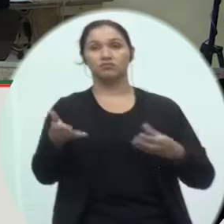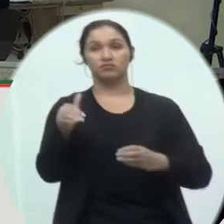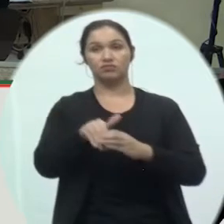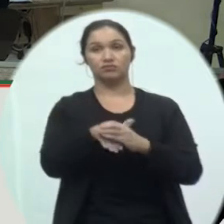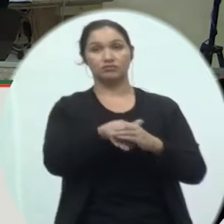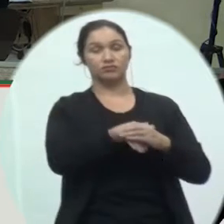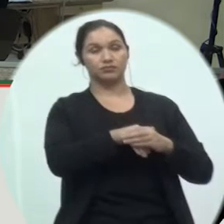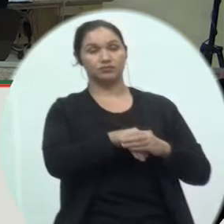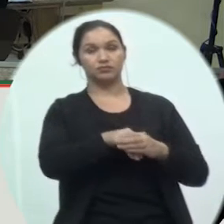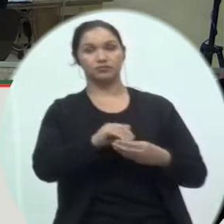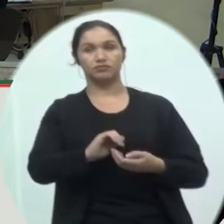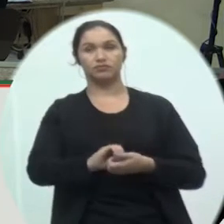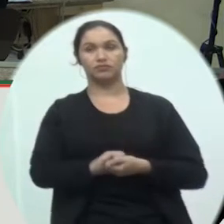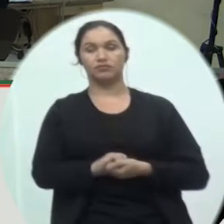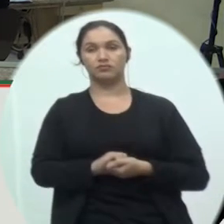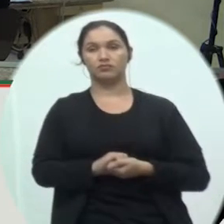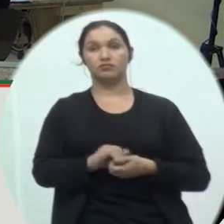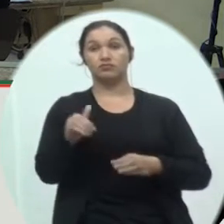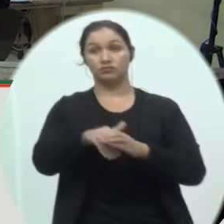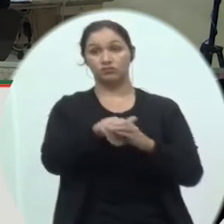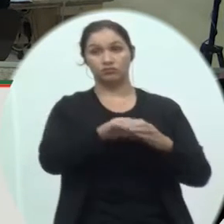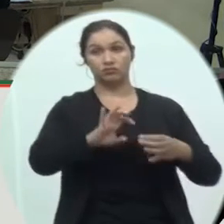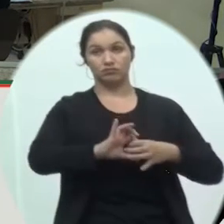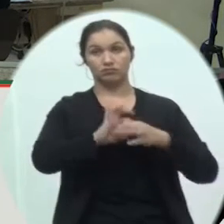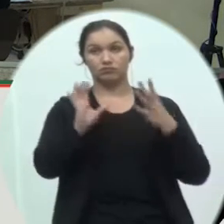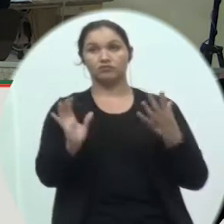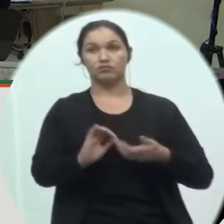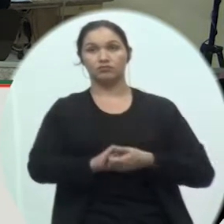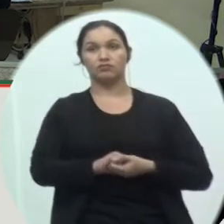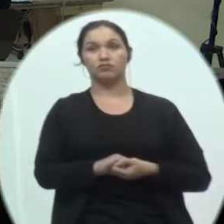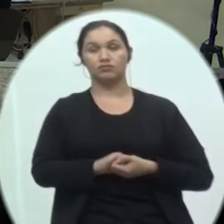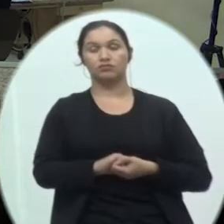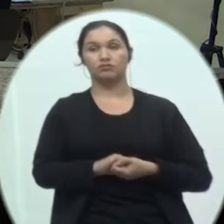votação. Votação liberada.